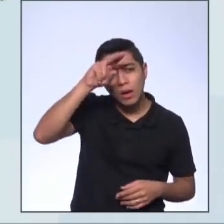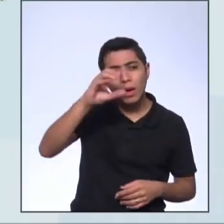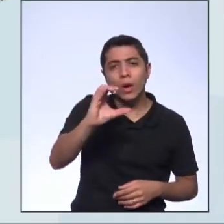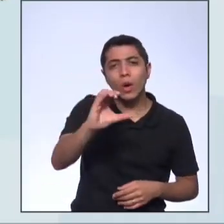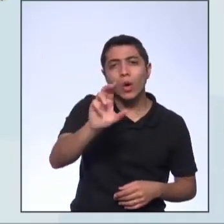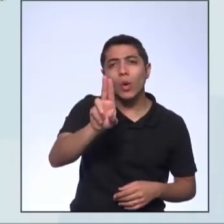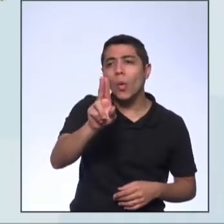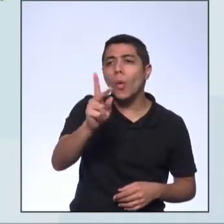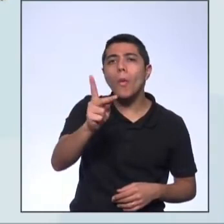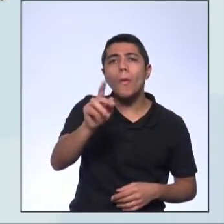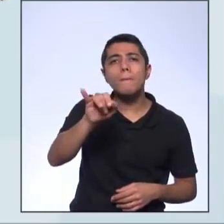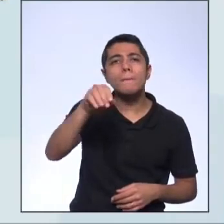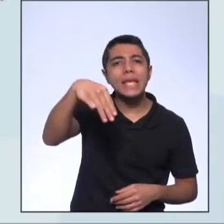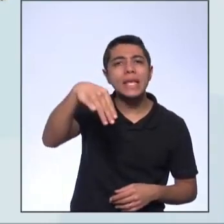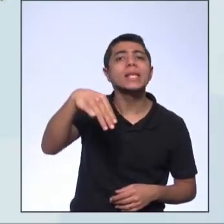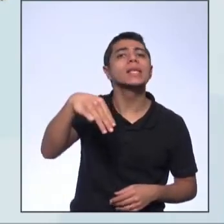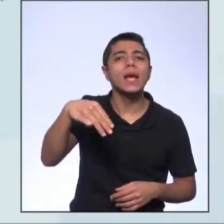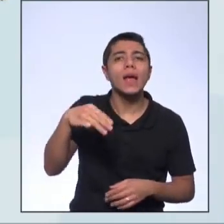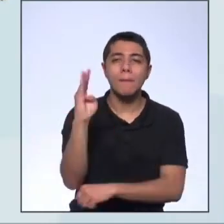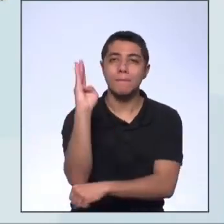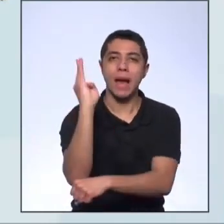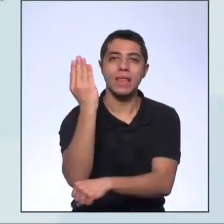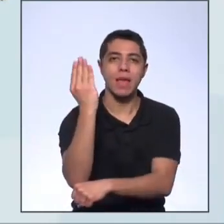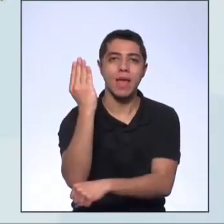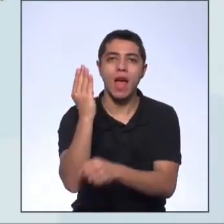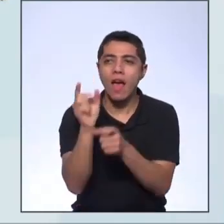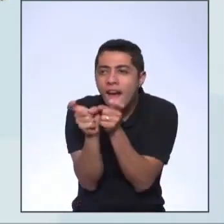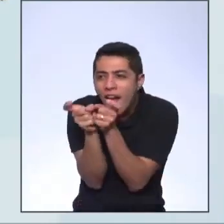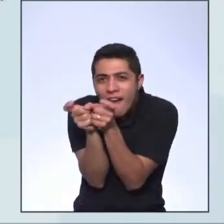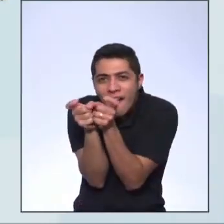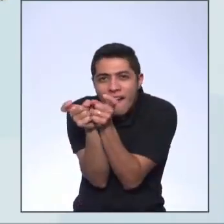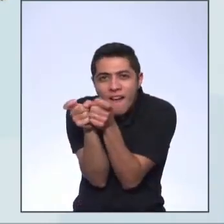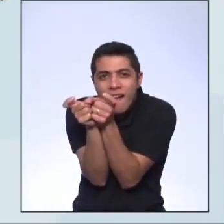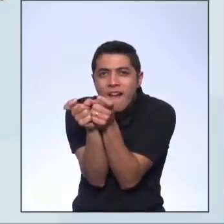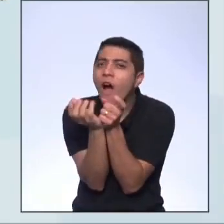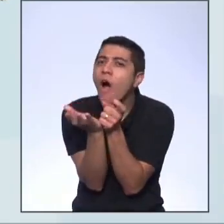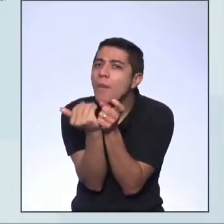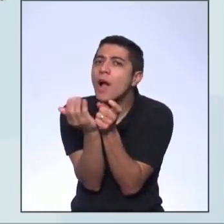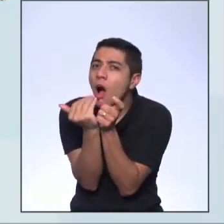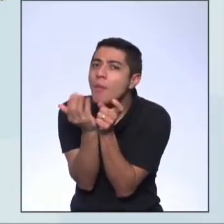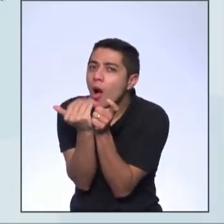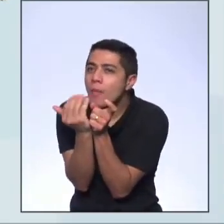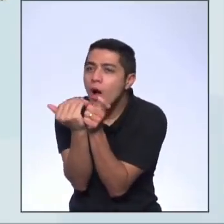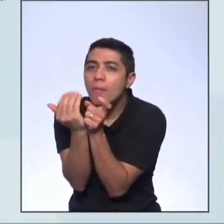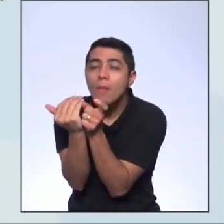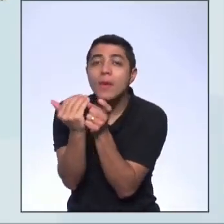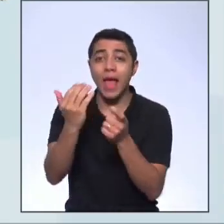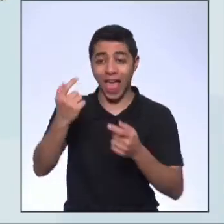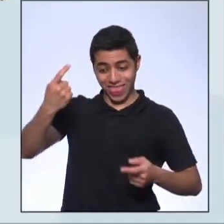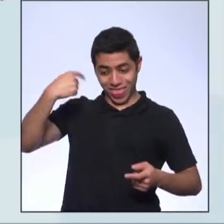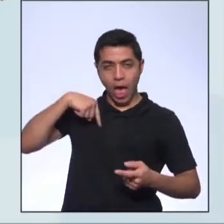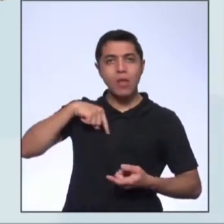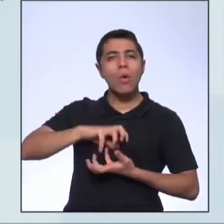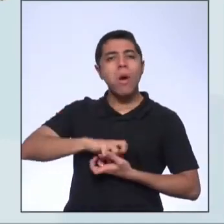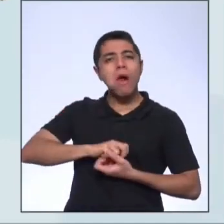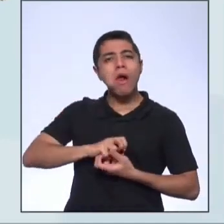não conseguem digerir essa madeira. Então, como será que ela é digerida aí, gente? 1 minutinho para